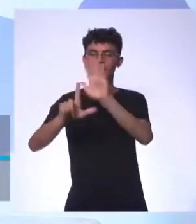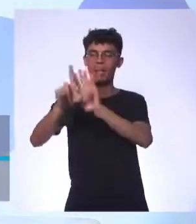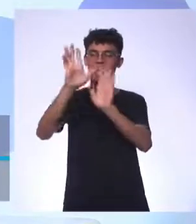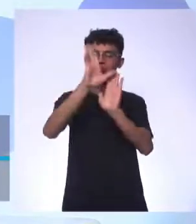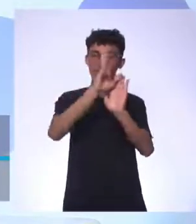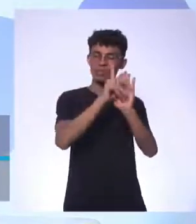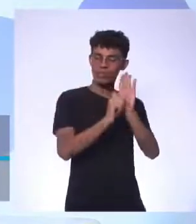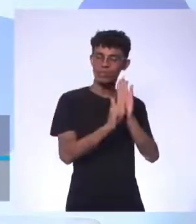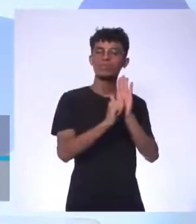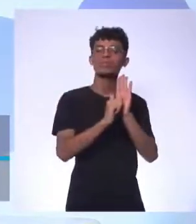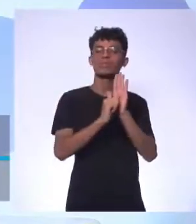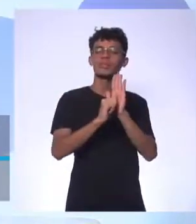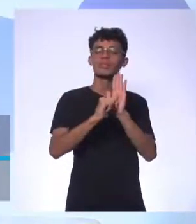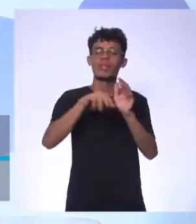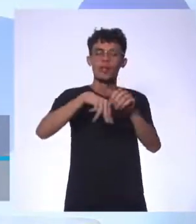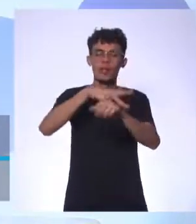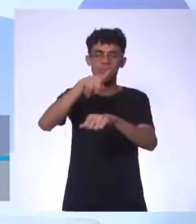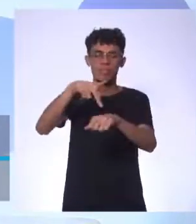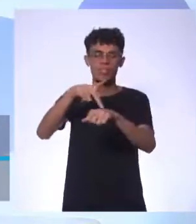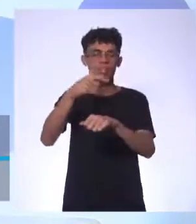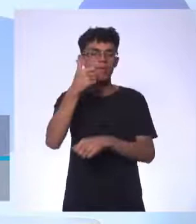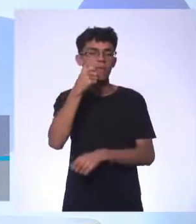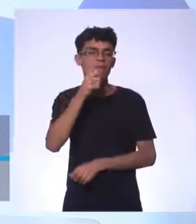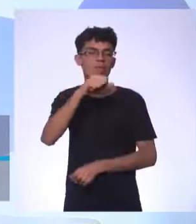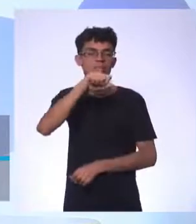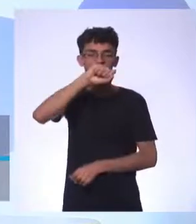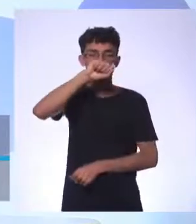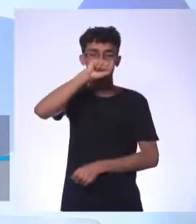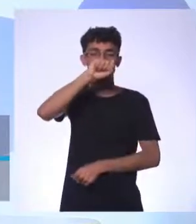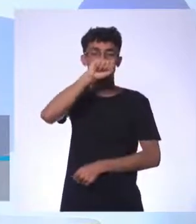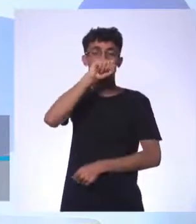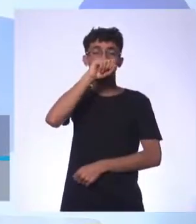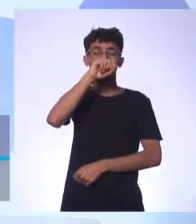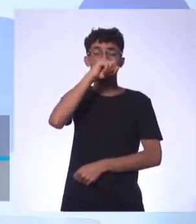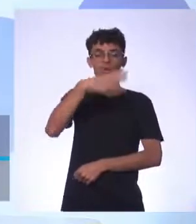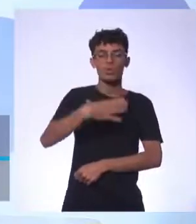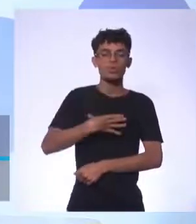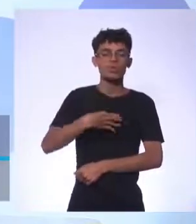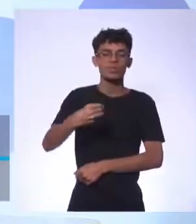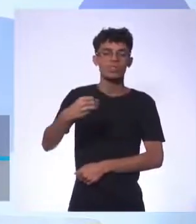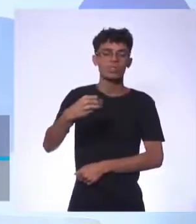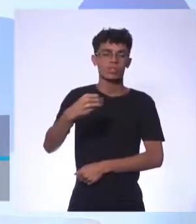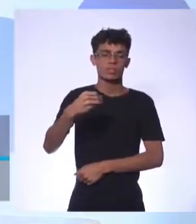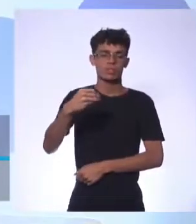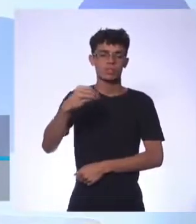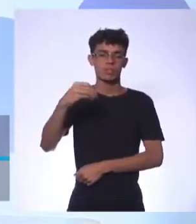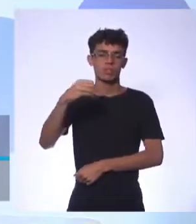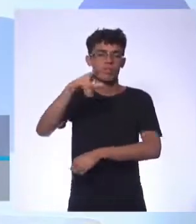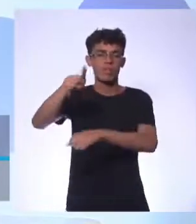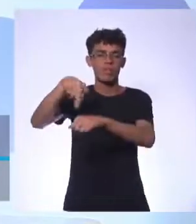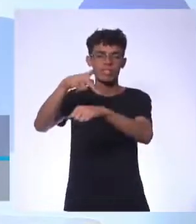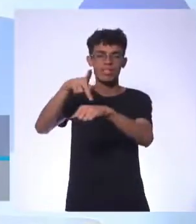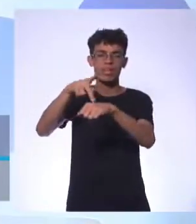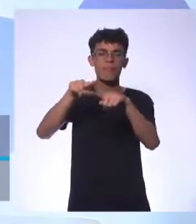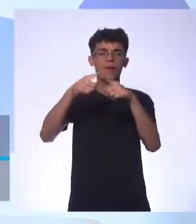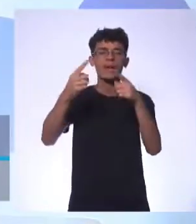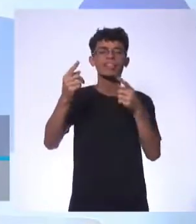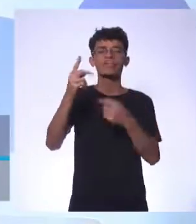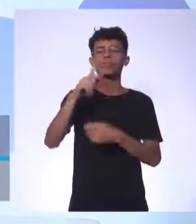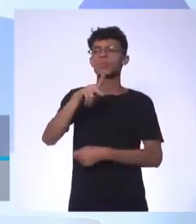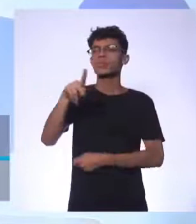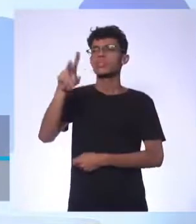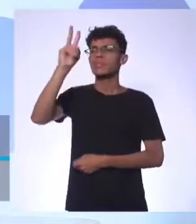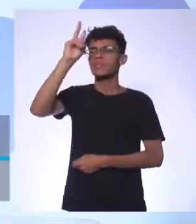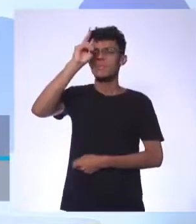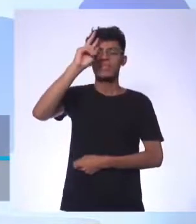figura da pátria, da mãe, e os filhos dessa pátria. Mas, professora Luísa, eu estava lembrando de